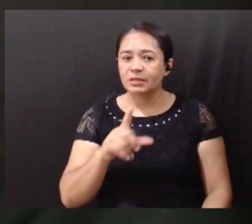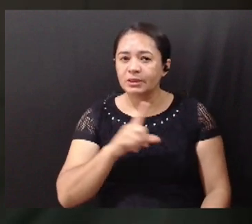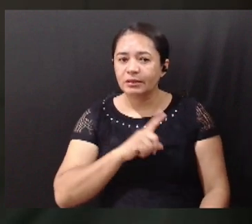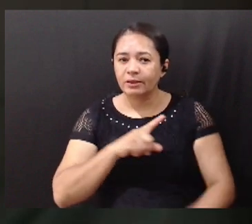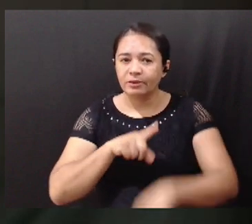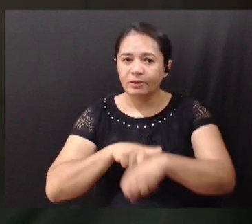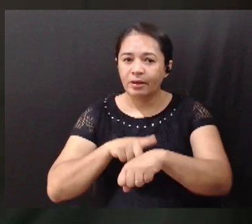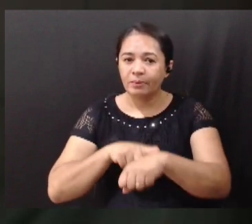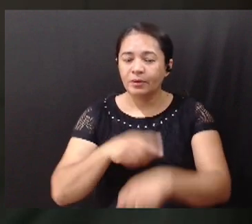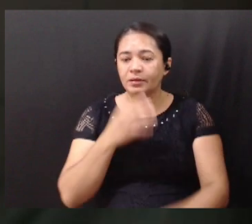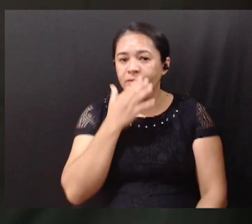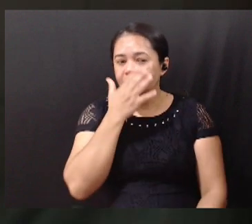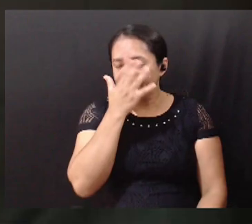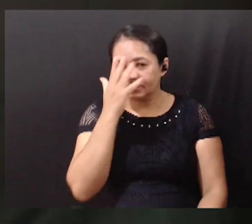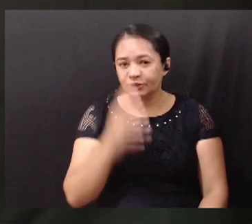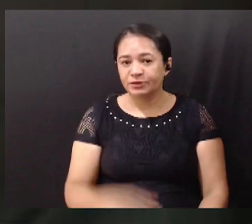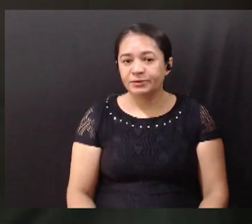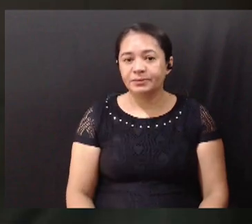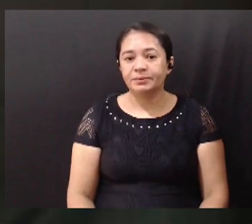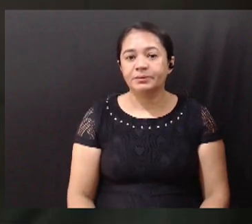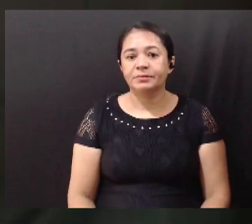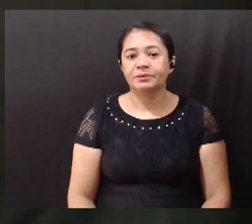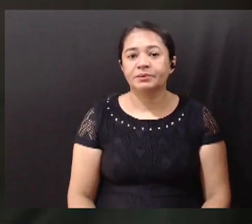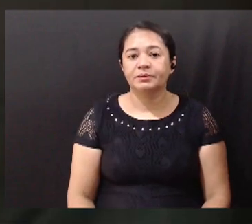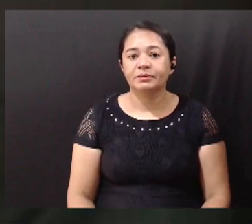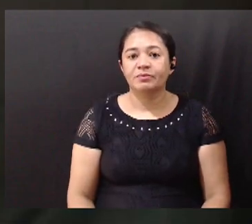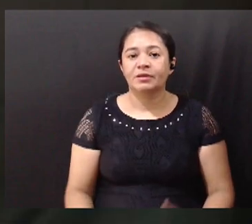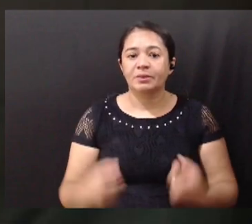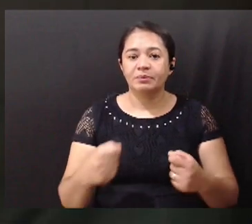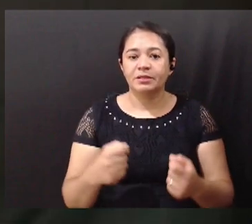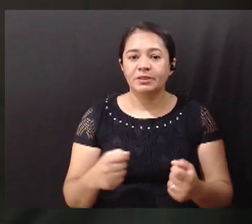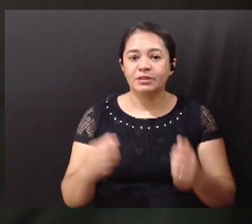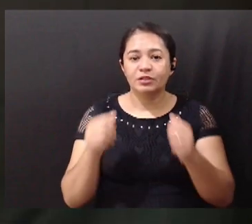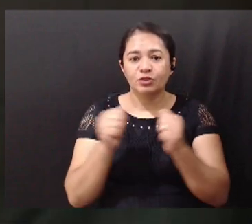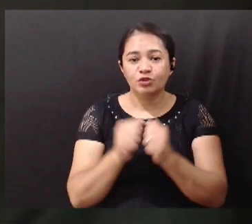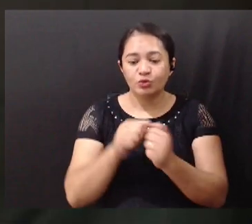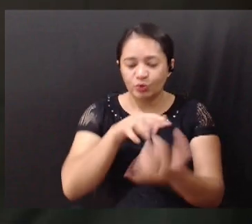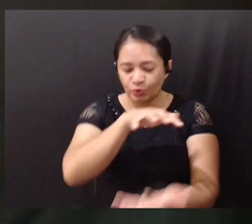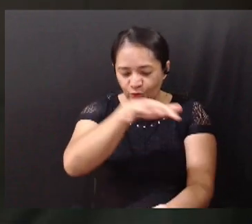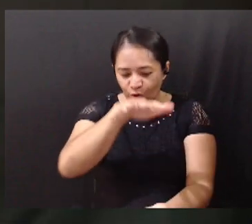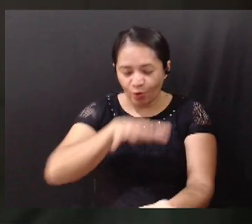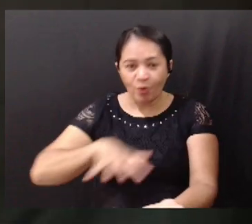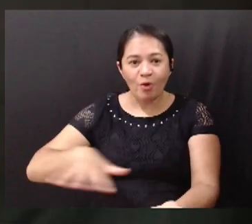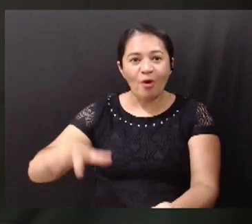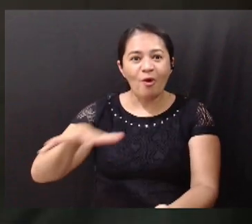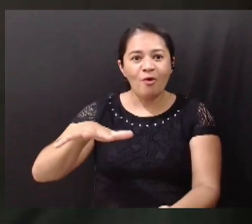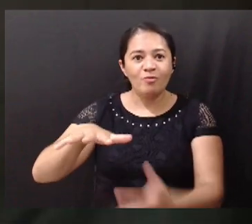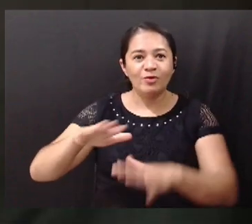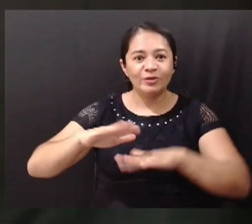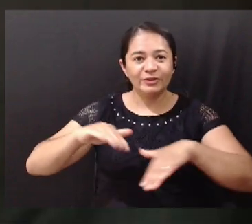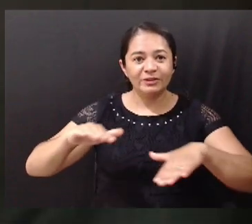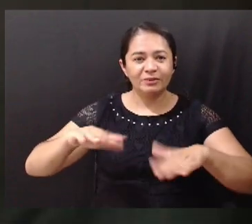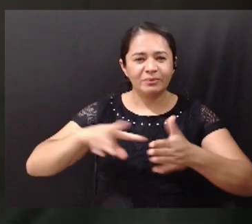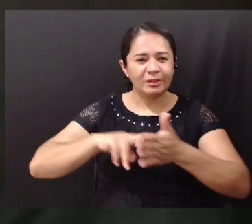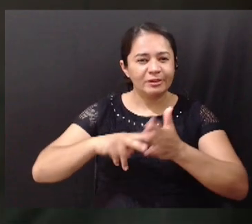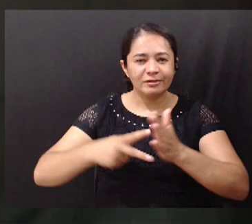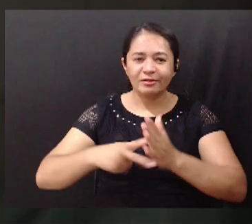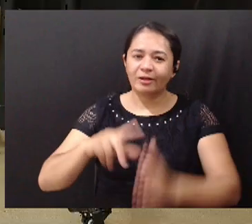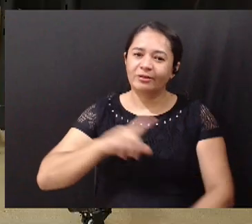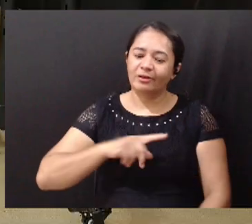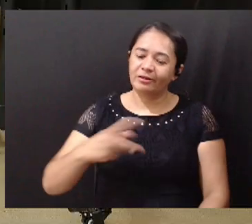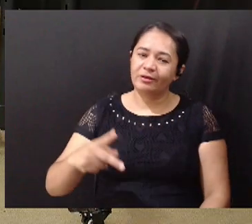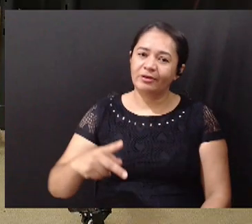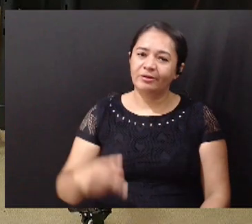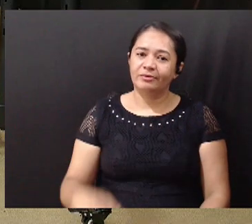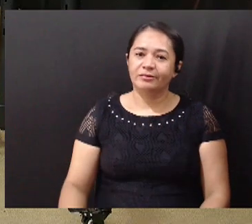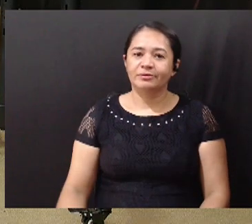Você precisa entrar nesse mundo das crianças para poder fazer sentido, porque senão não faz sentido, né,